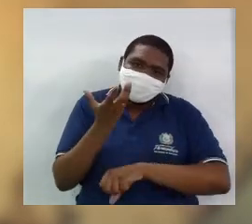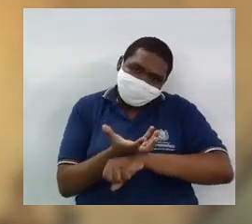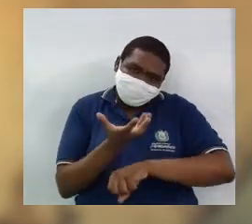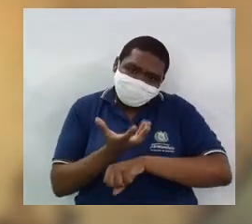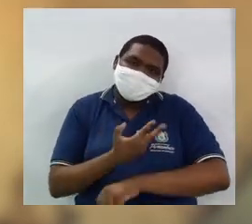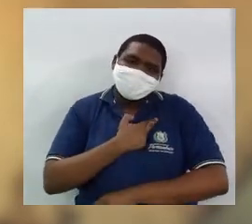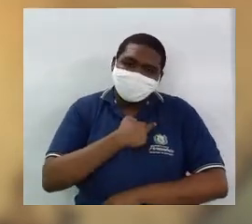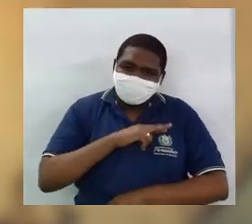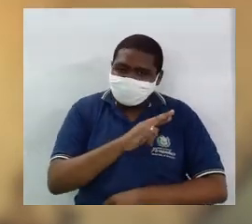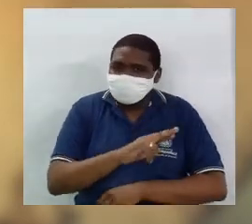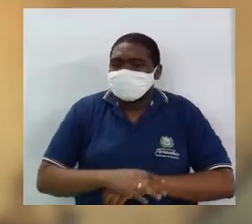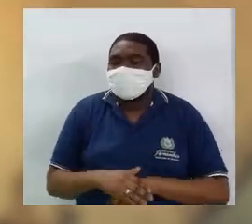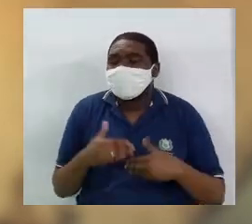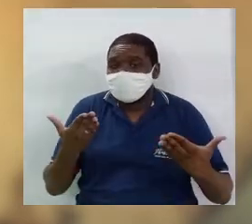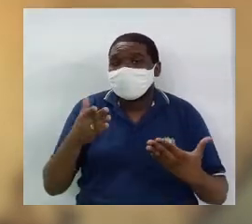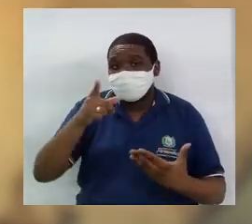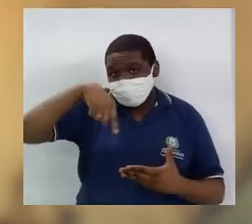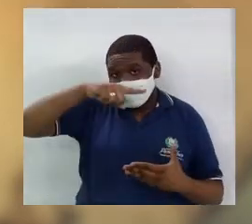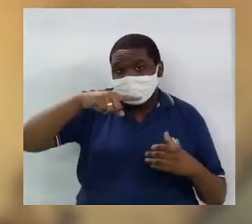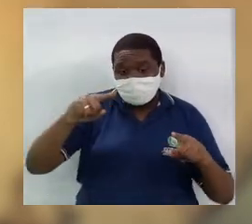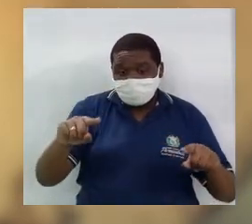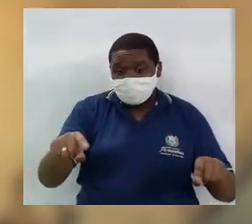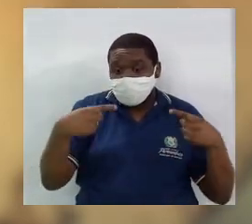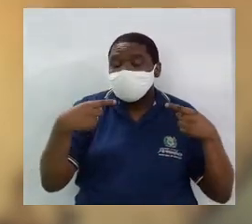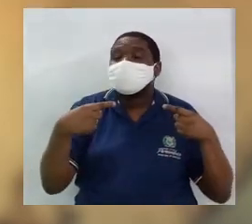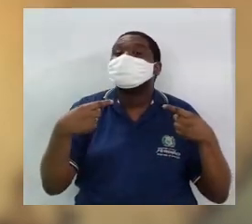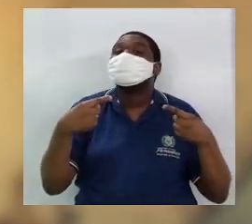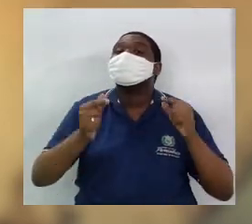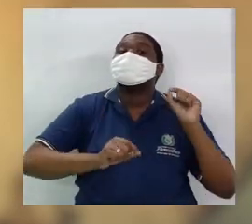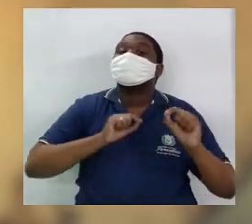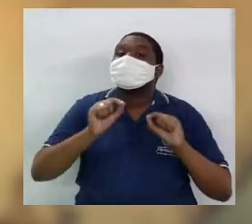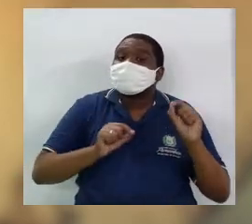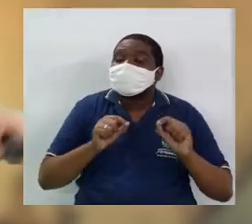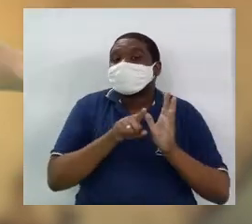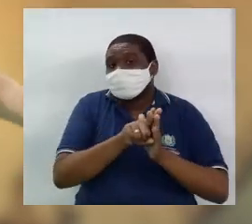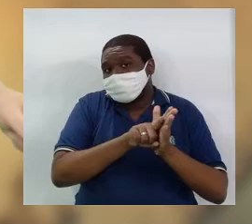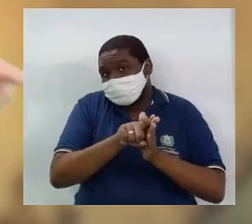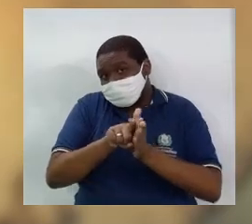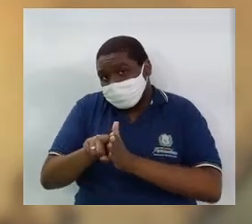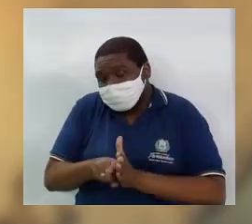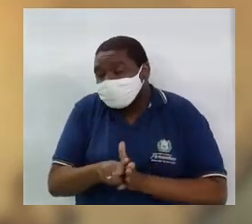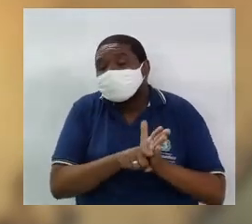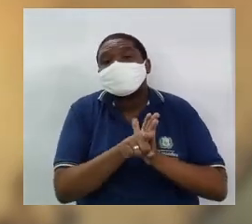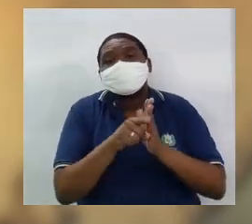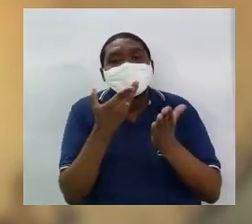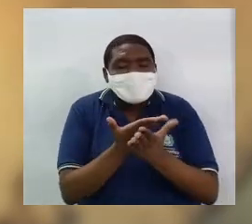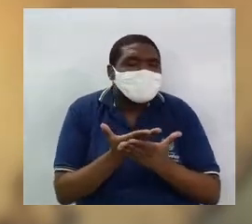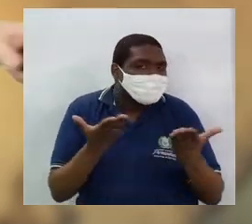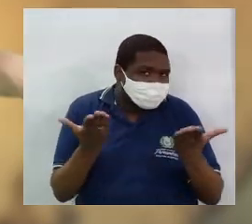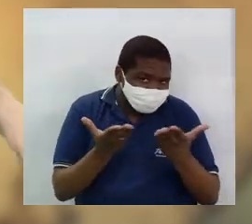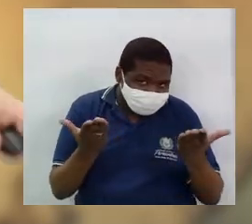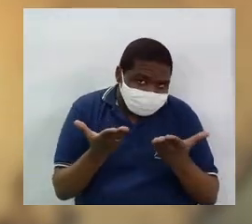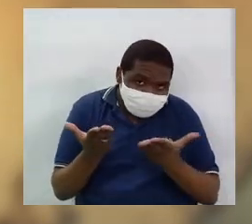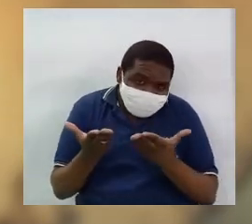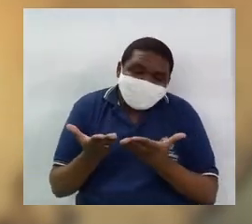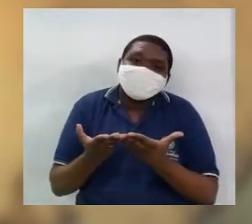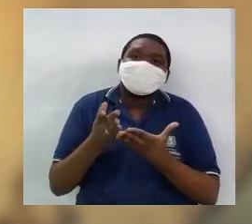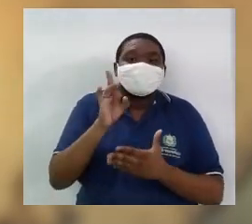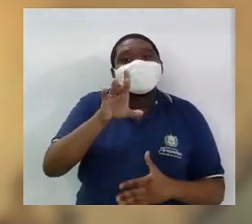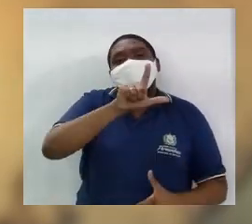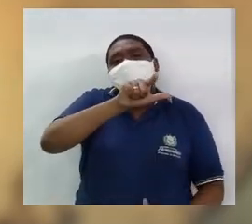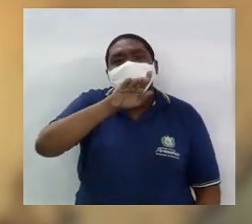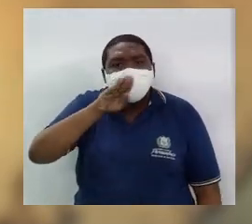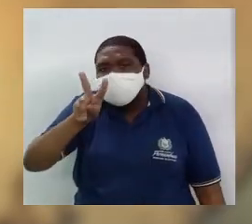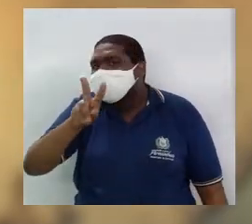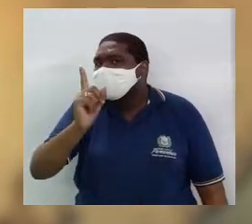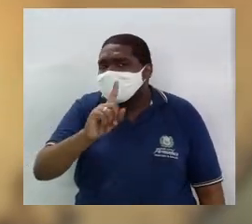justamente, agora, o desafio que lanço para vocês é pesquisar não só a aula de hoje, não só a